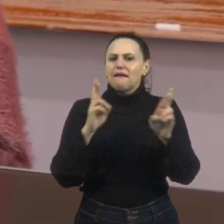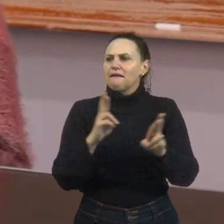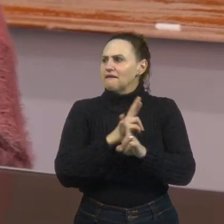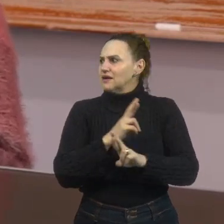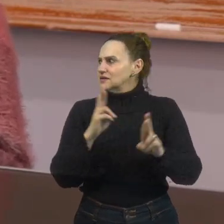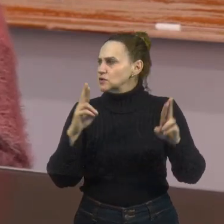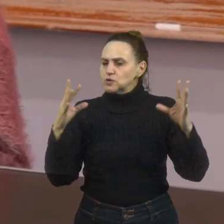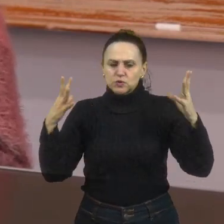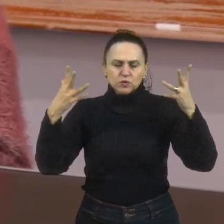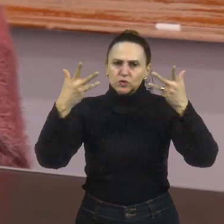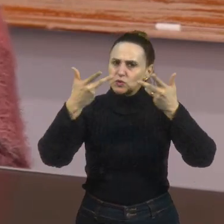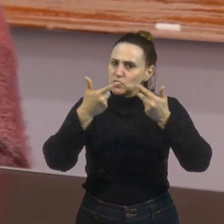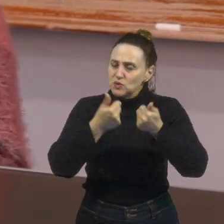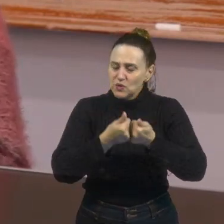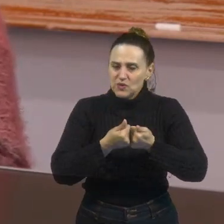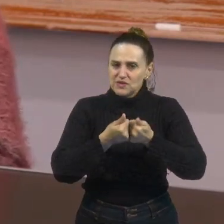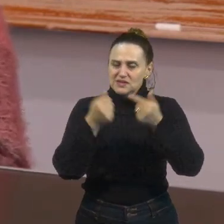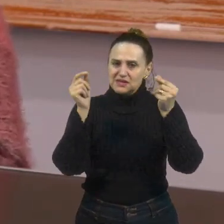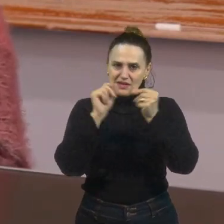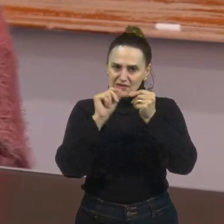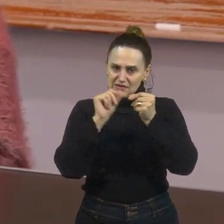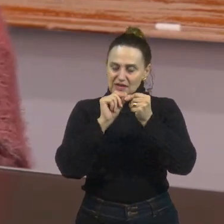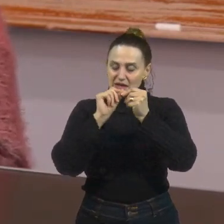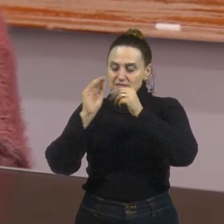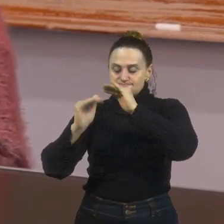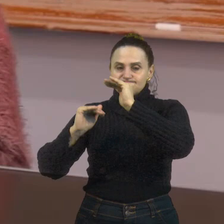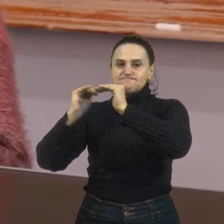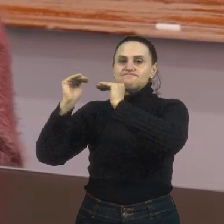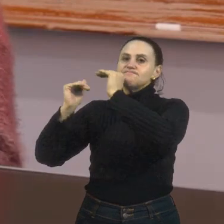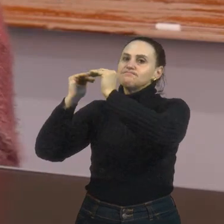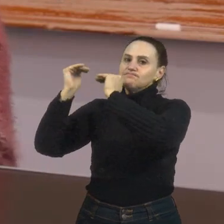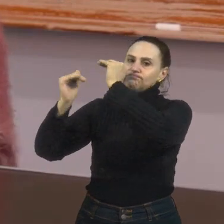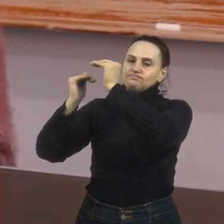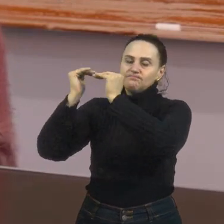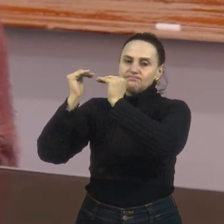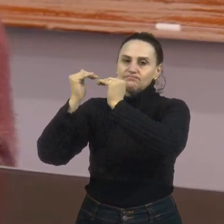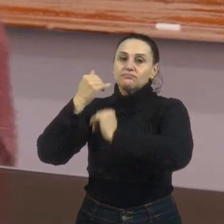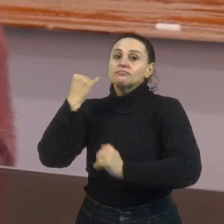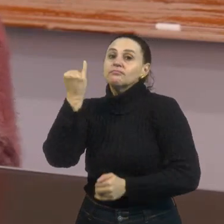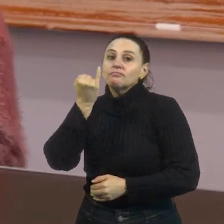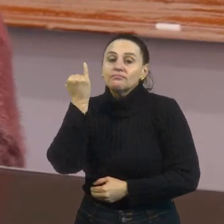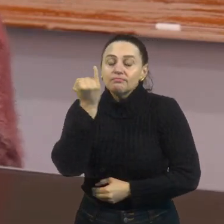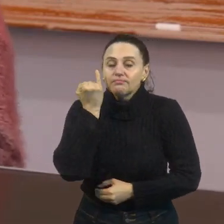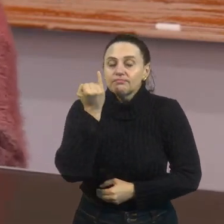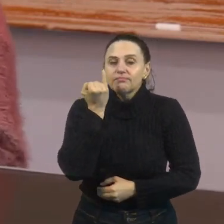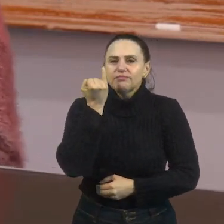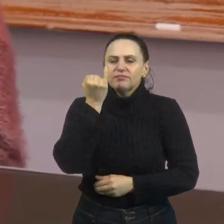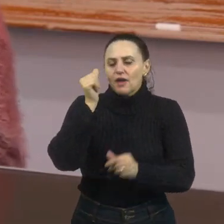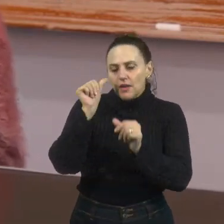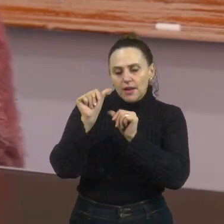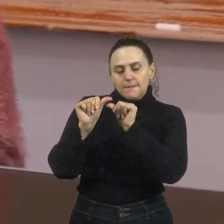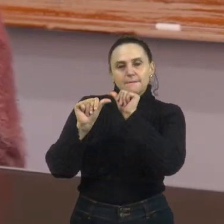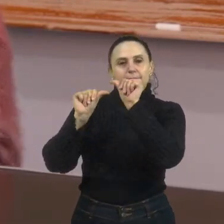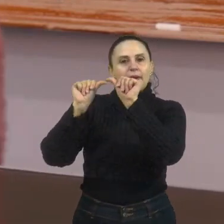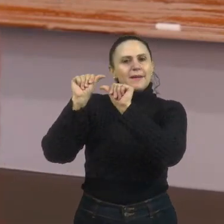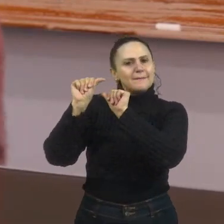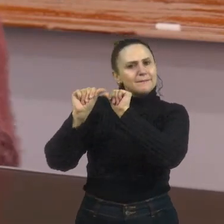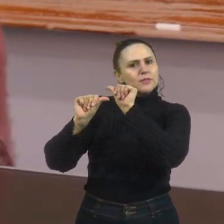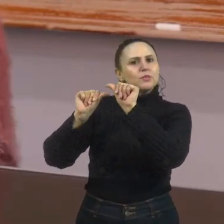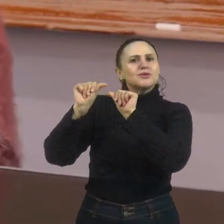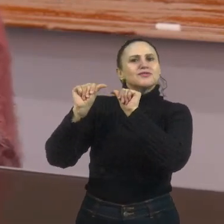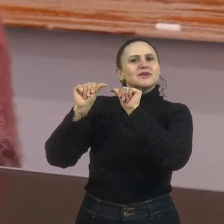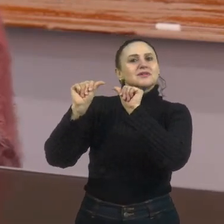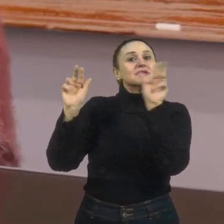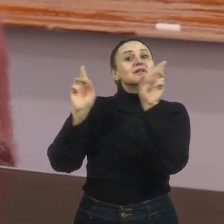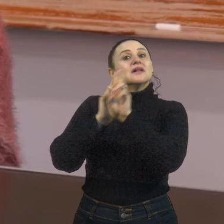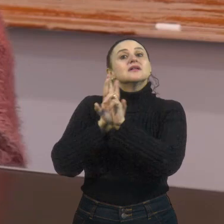relações que a criança estabelece são essenciais para o desenvolvimento dela. Ela se modifica profundamente com as relações, mas quem